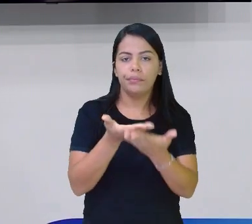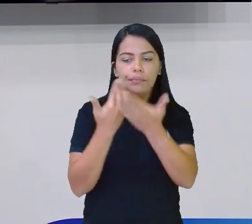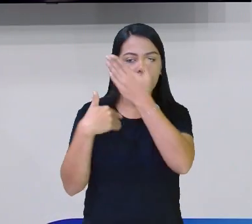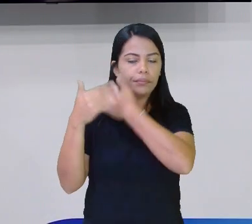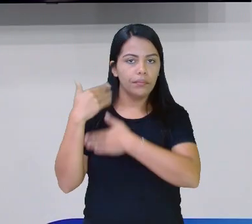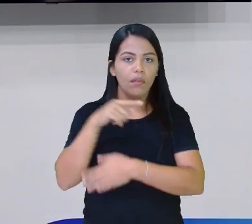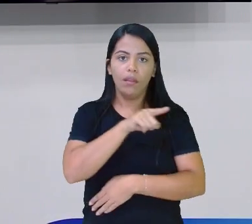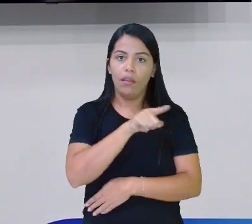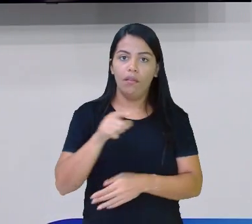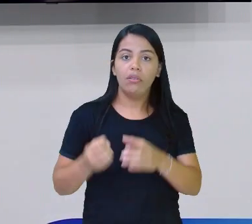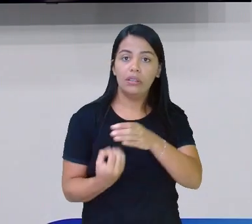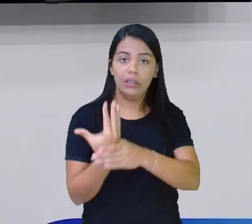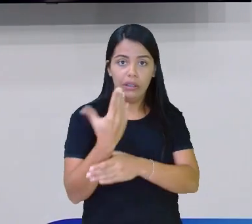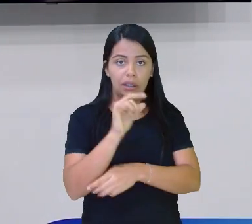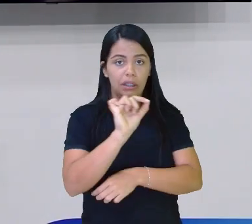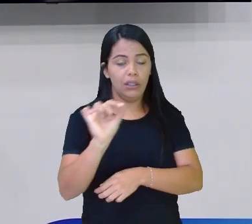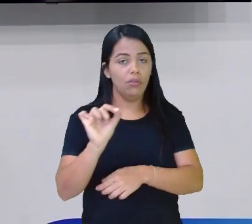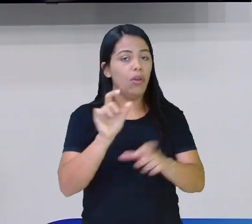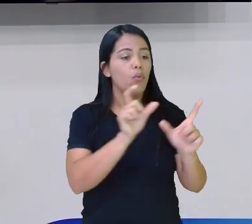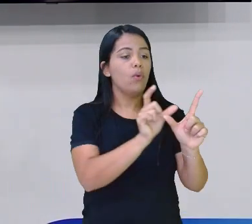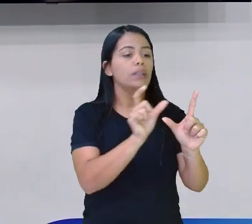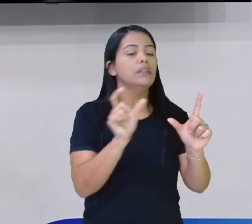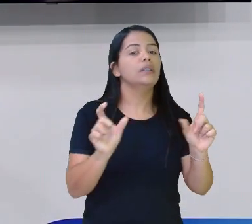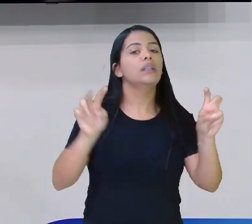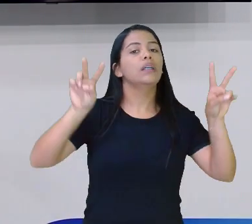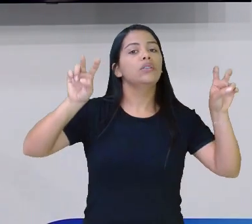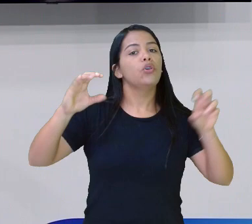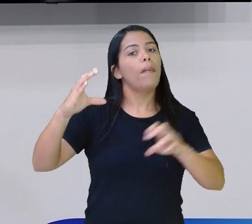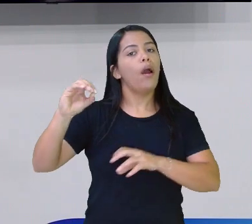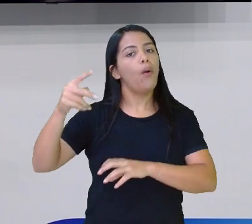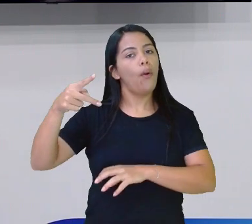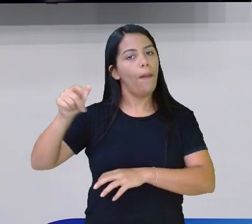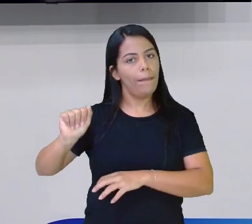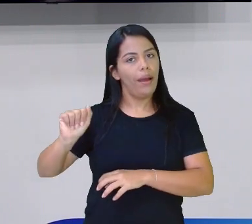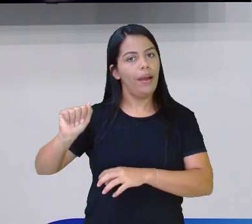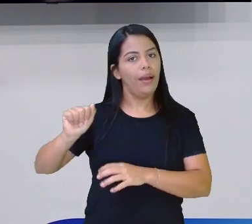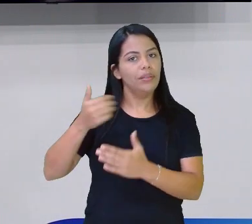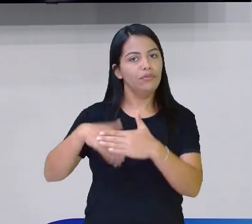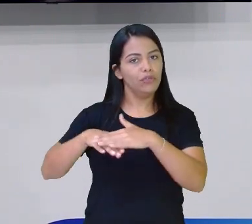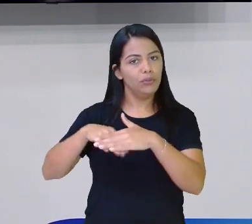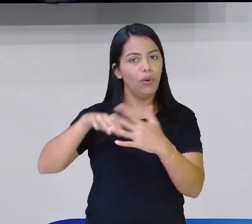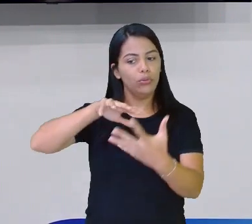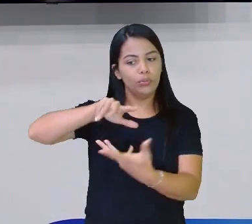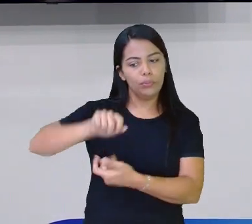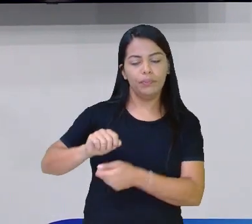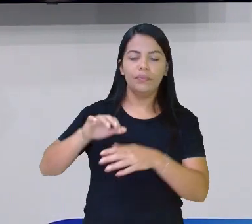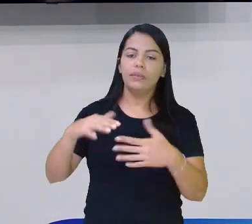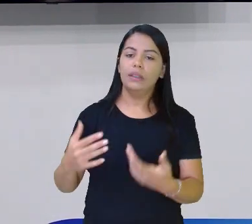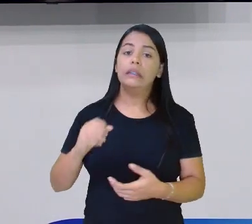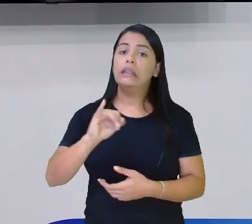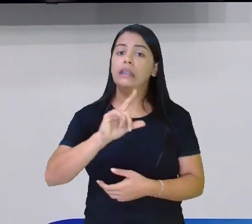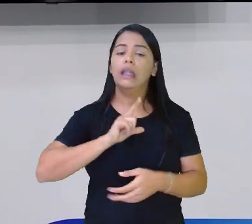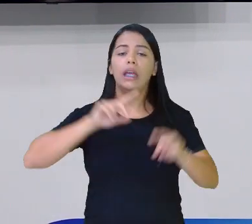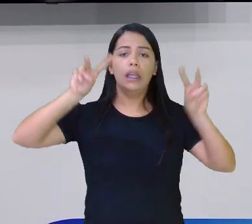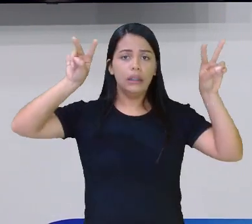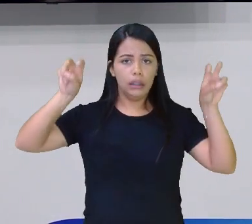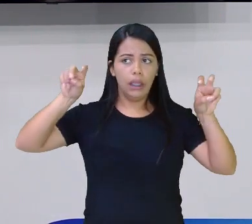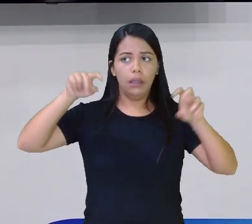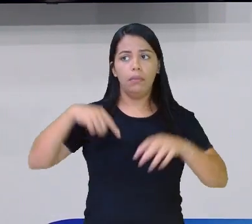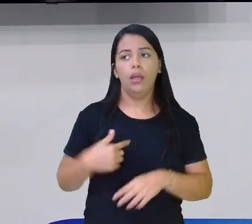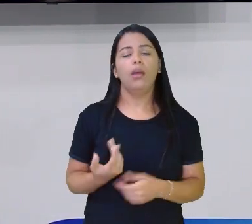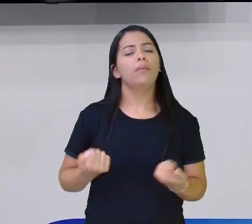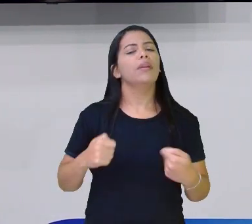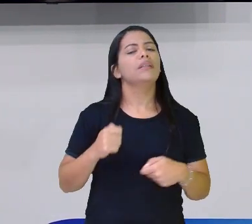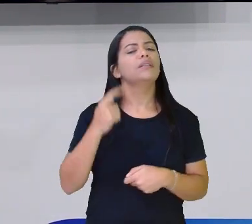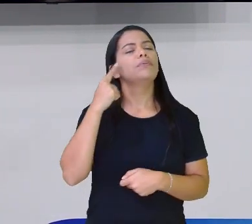anteriores de vocês criarem uma tirinha sobre a Copa do Mundo, por exemplo. Então, se eu tenho o tema Copa do Mundo, para eu pensar